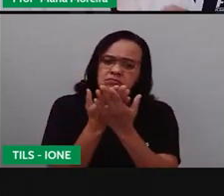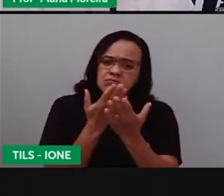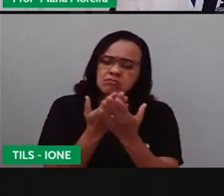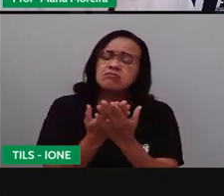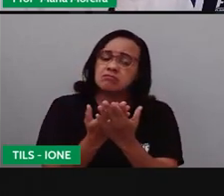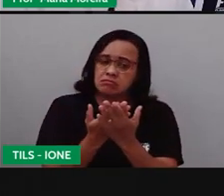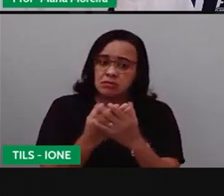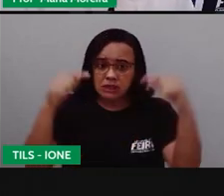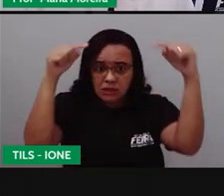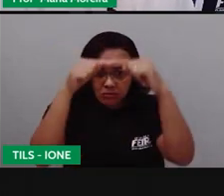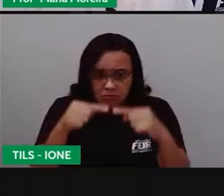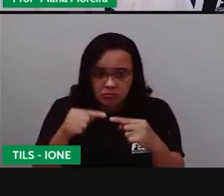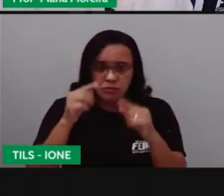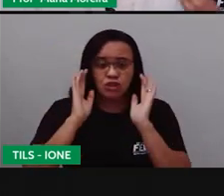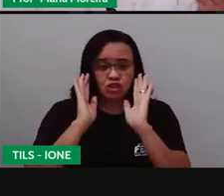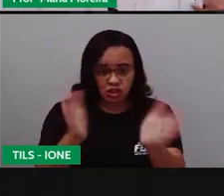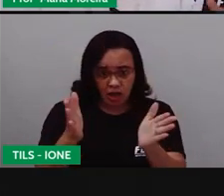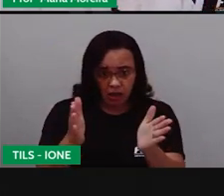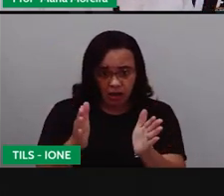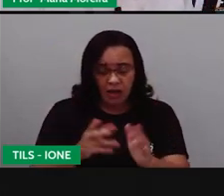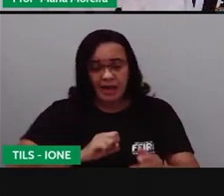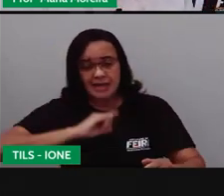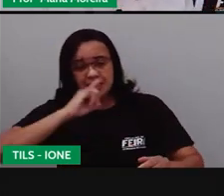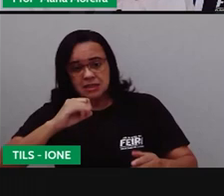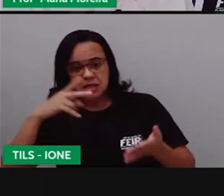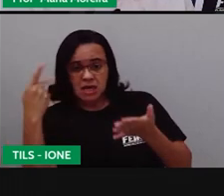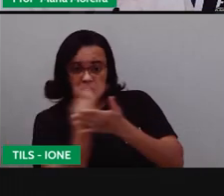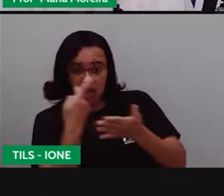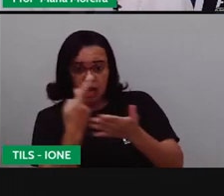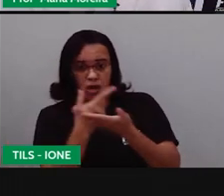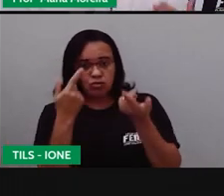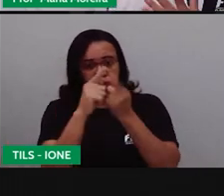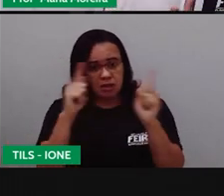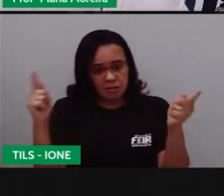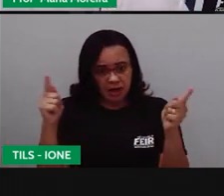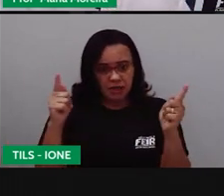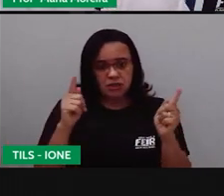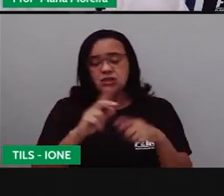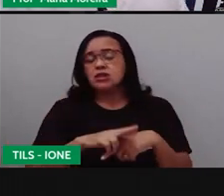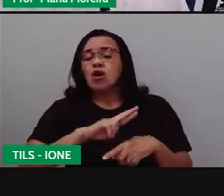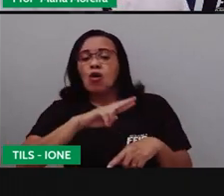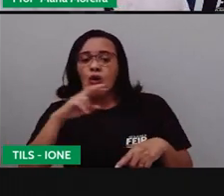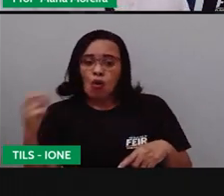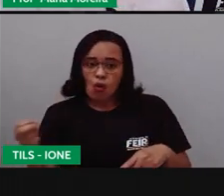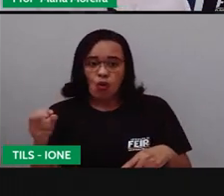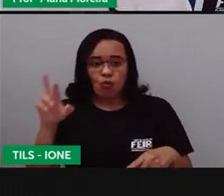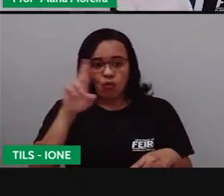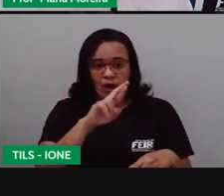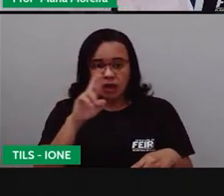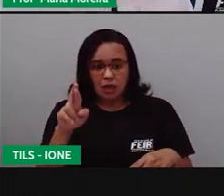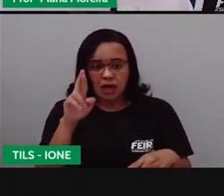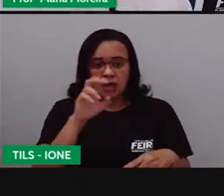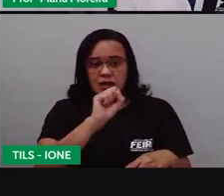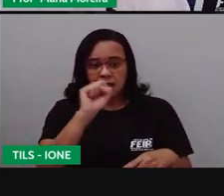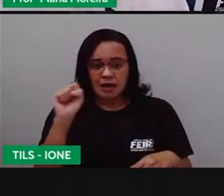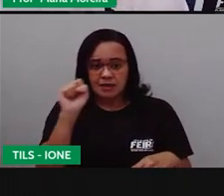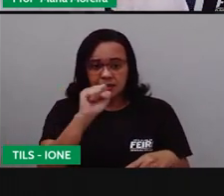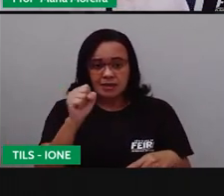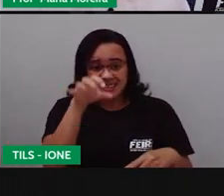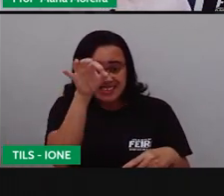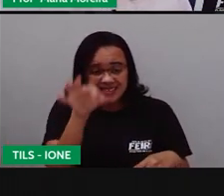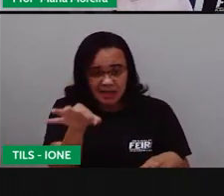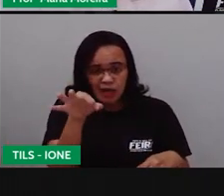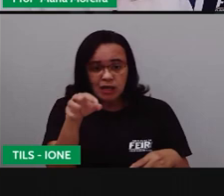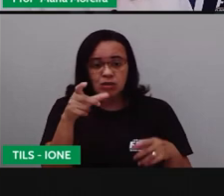quê? Sentido. Se possui erros gramaticais. Tá, o RR tá certo, o SS, como é